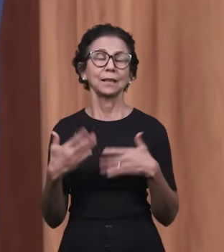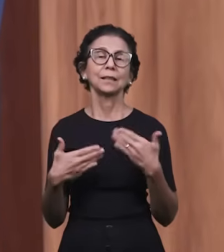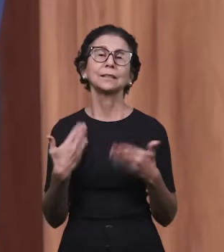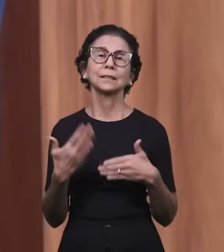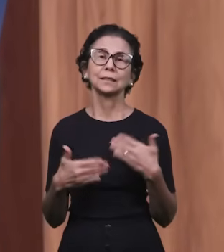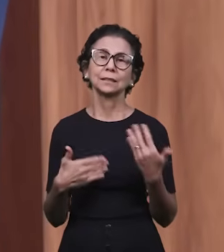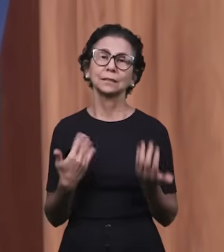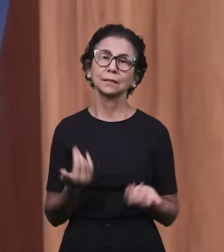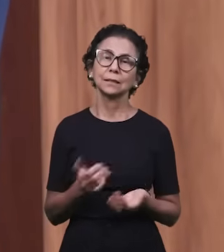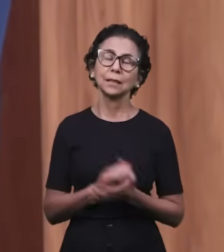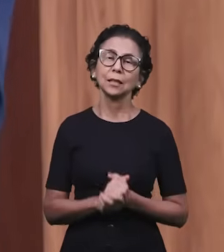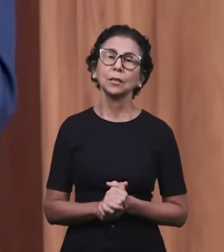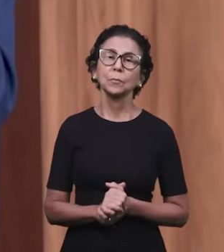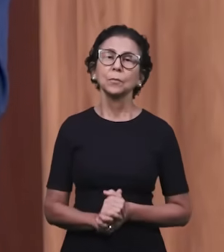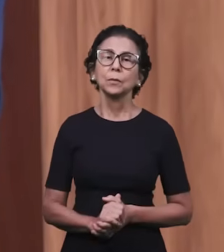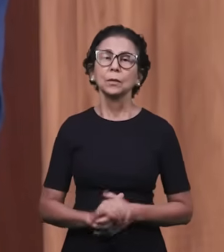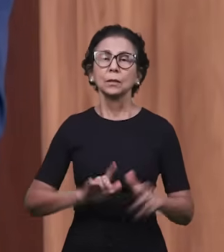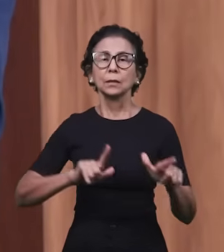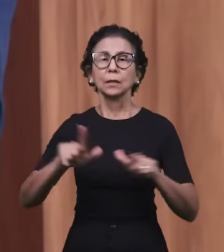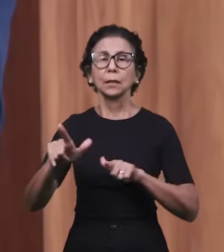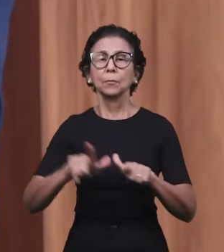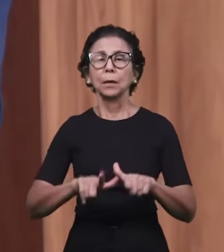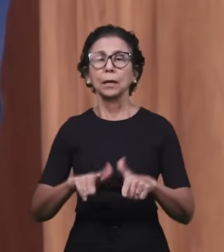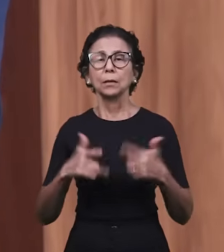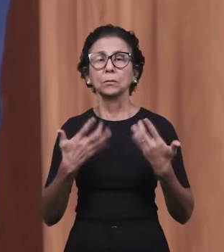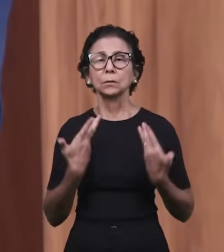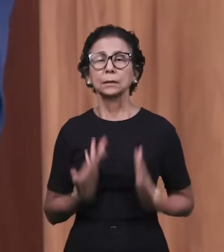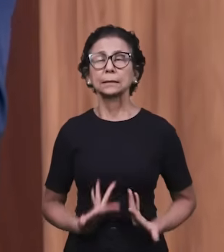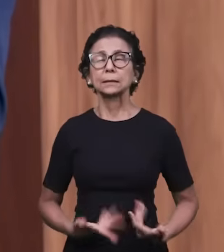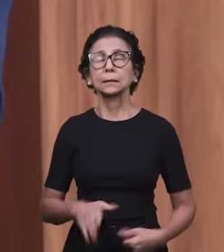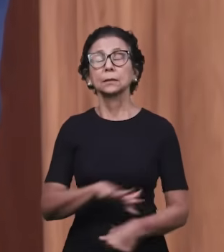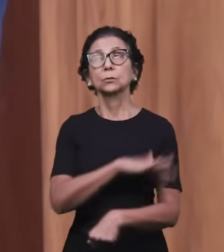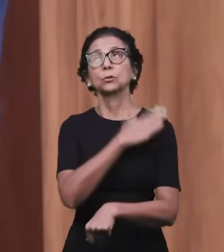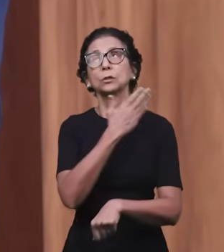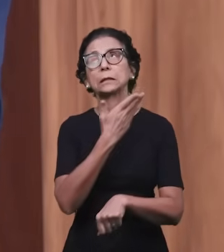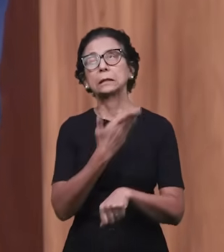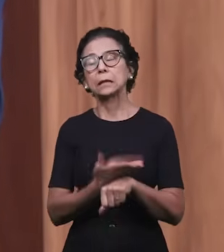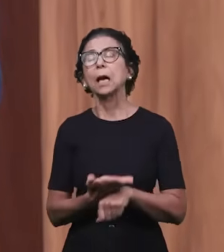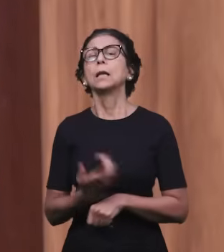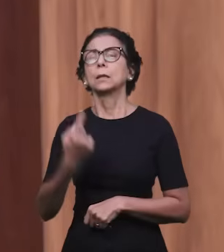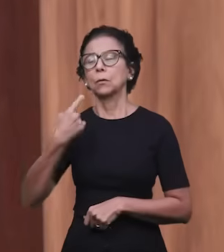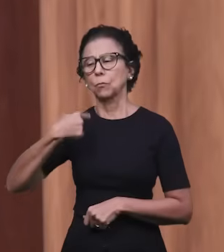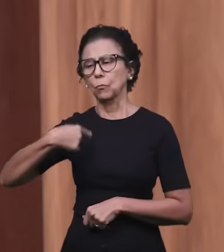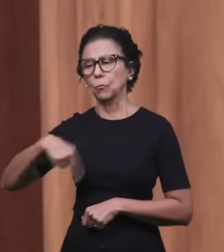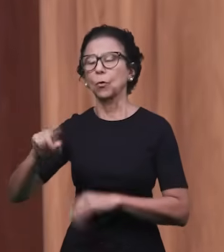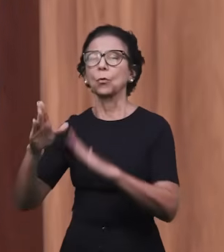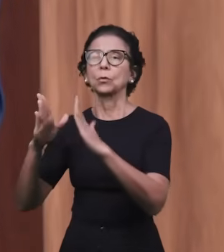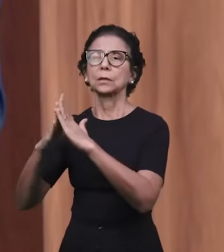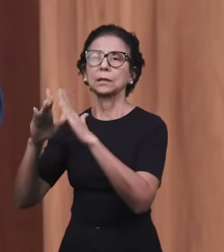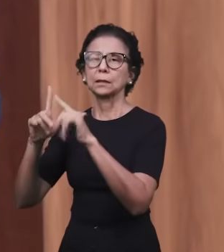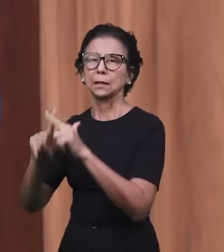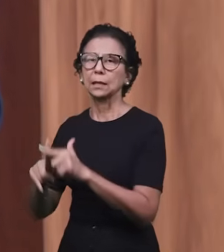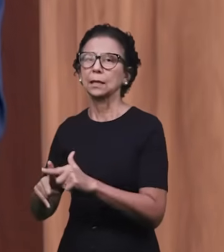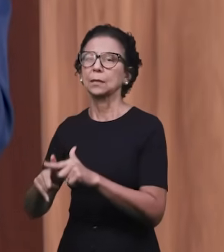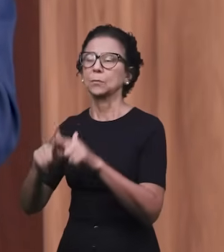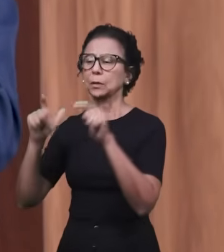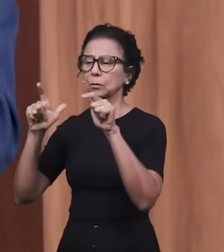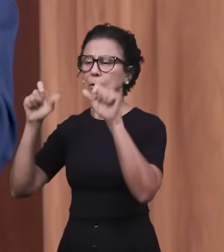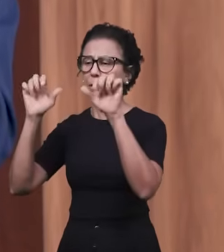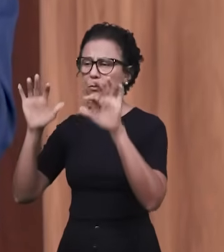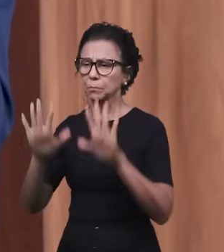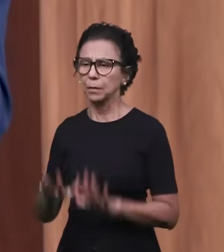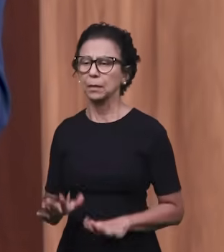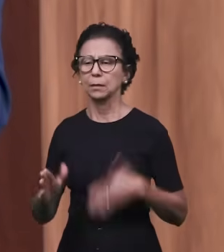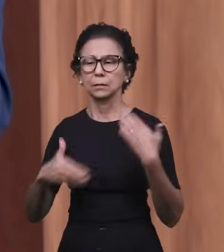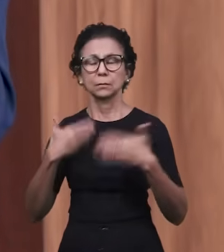após um dia de serviço, cansado, exausto, mas eu vou à igreja, eu vou porque lá é lugar de bênção, é de alegria, de